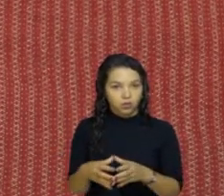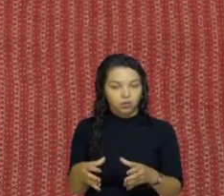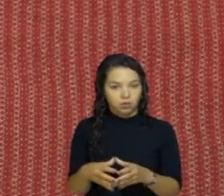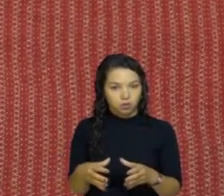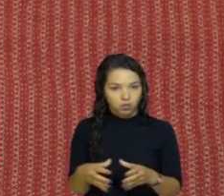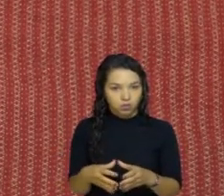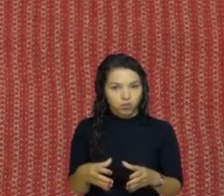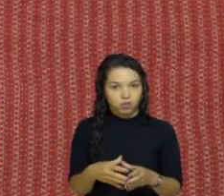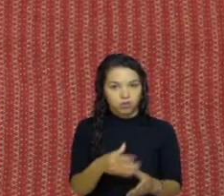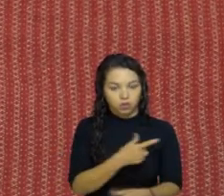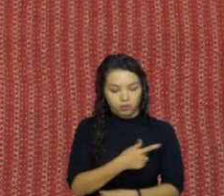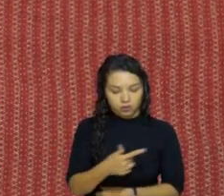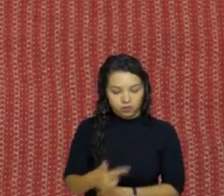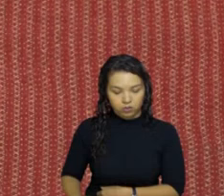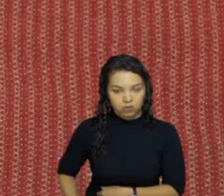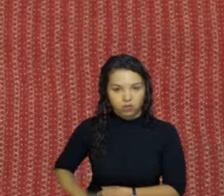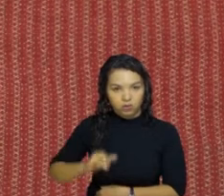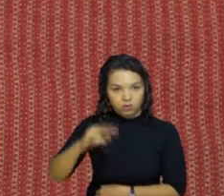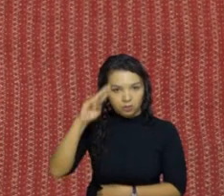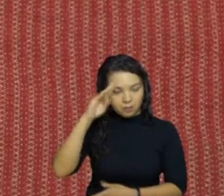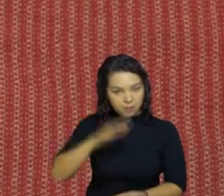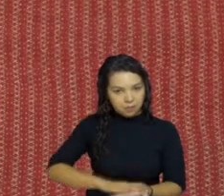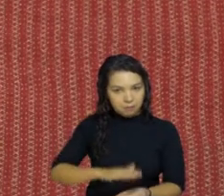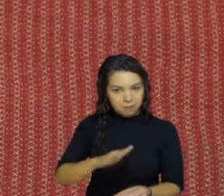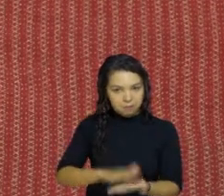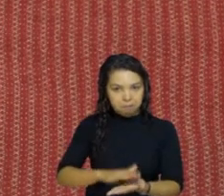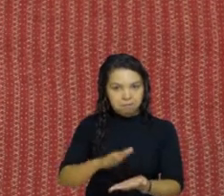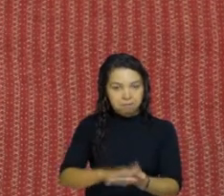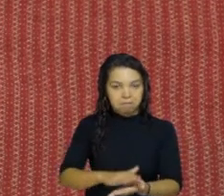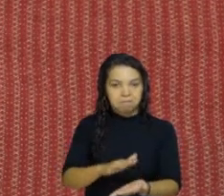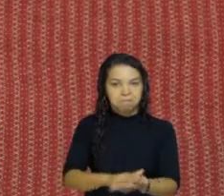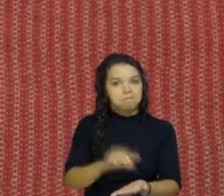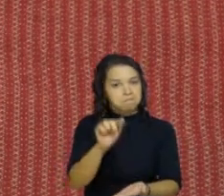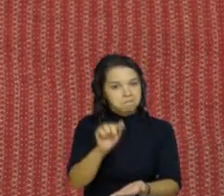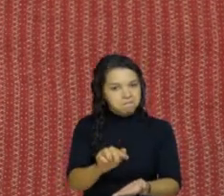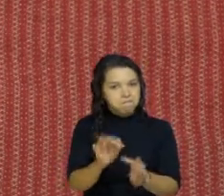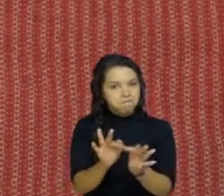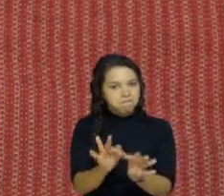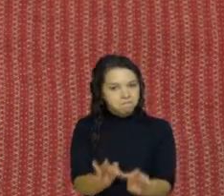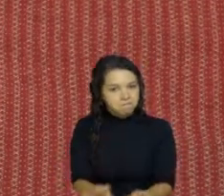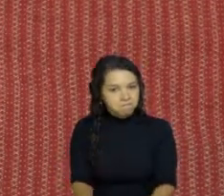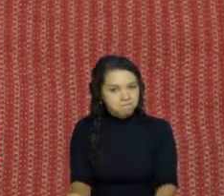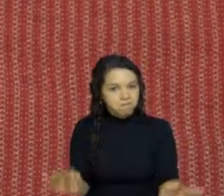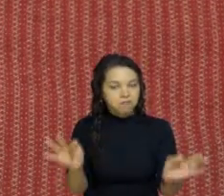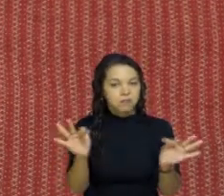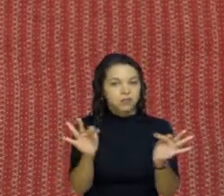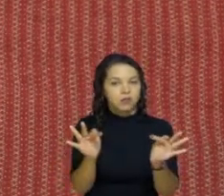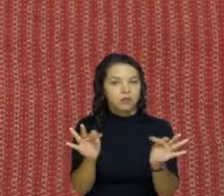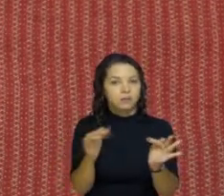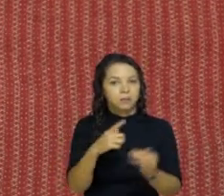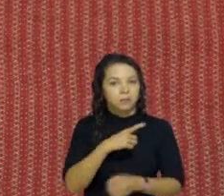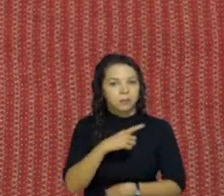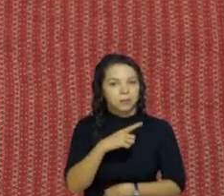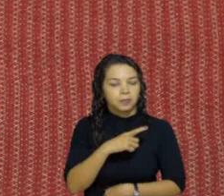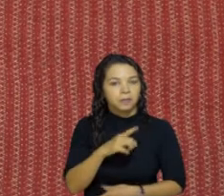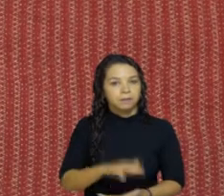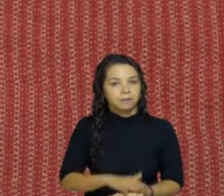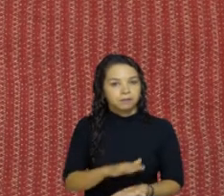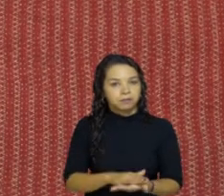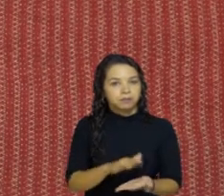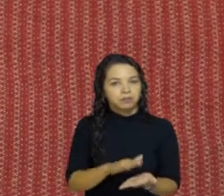nosso governador Jorginho Melo. Parabéns pela sua atuação, pela sua humildade, pela sua simplicidade e pela